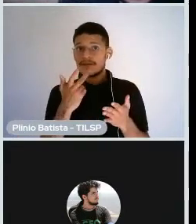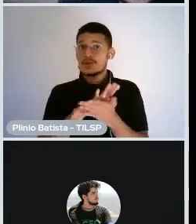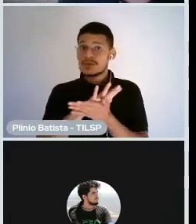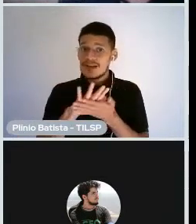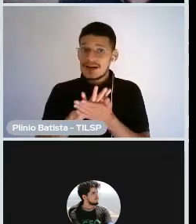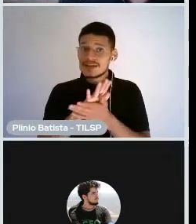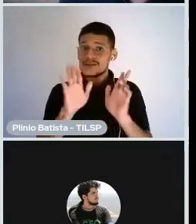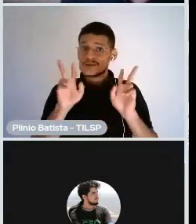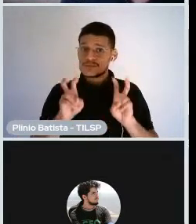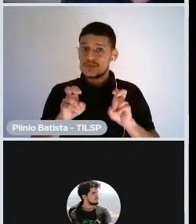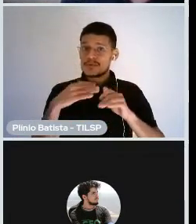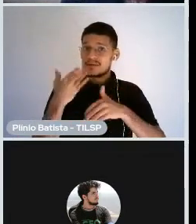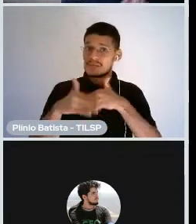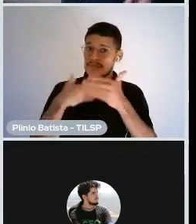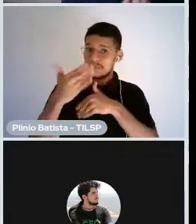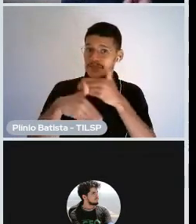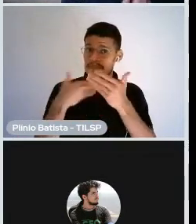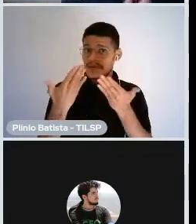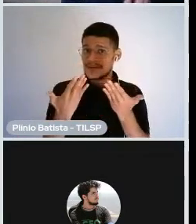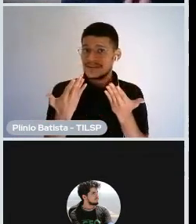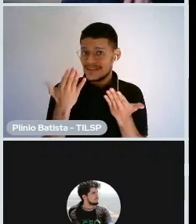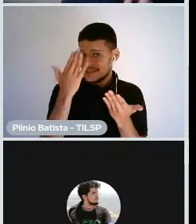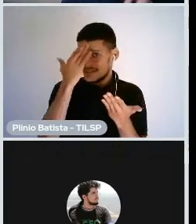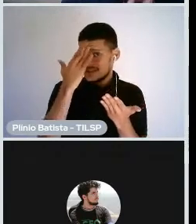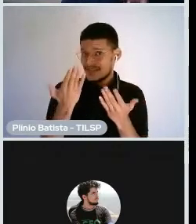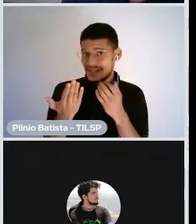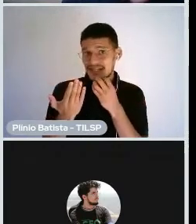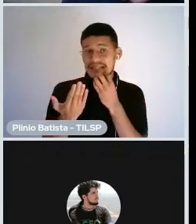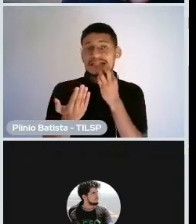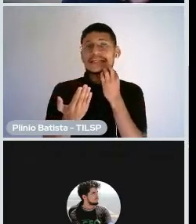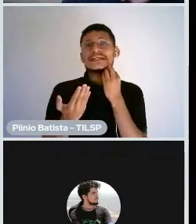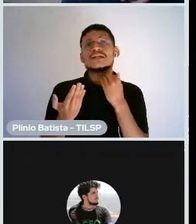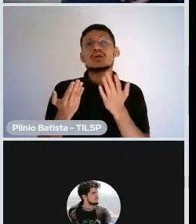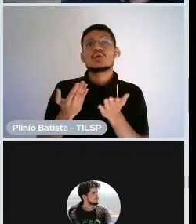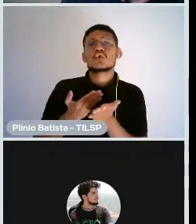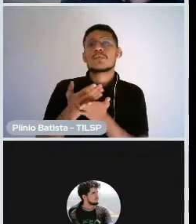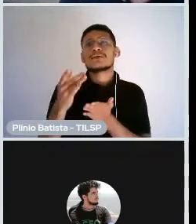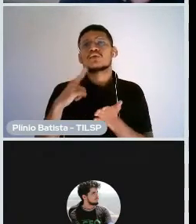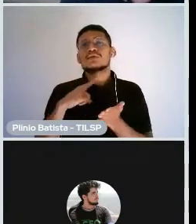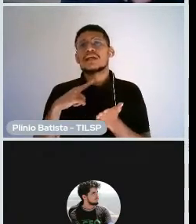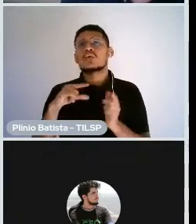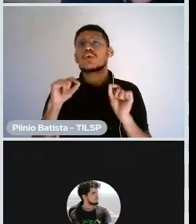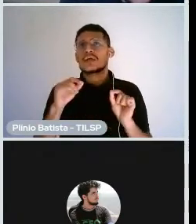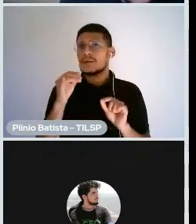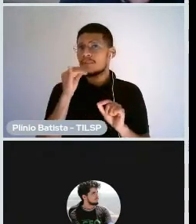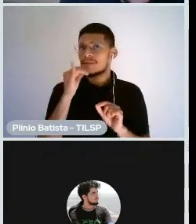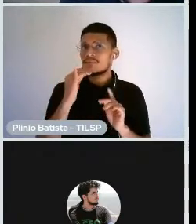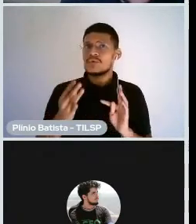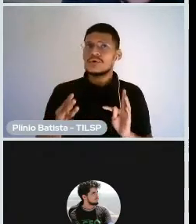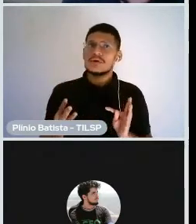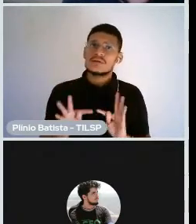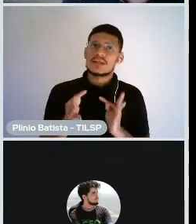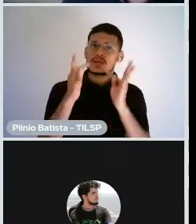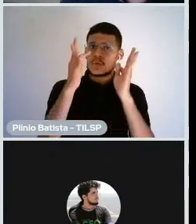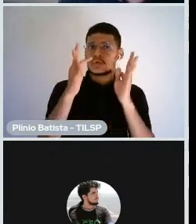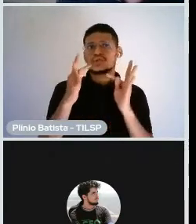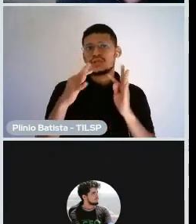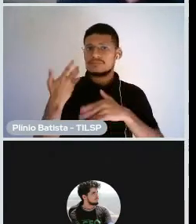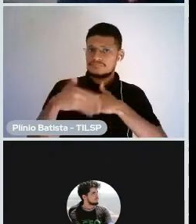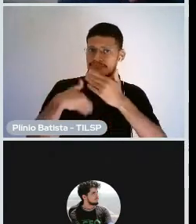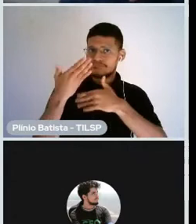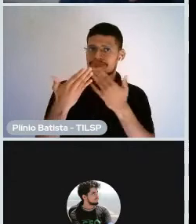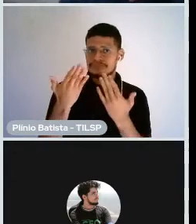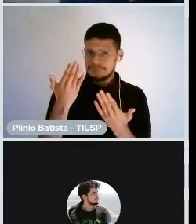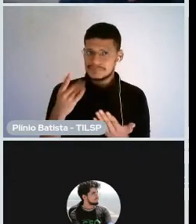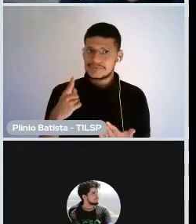ao longo do tempo, né? A gente começou a ter mais tecnologicamente, que a gente começou a avançar bastante,